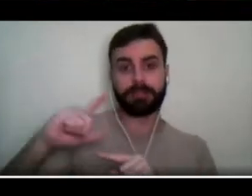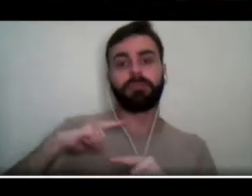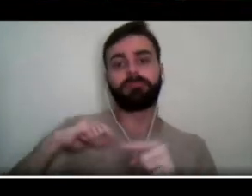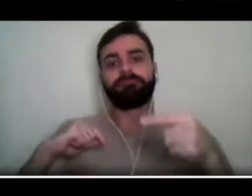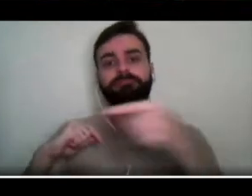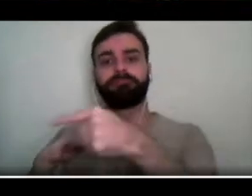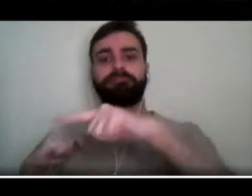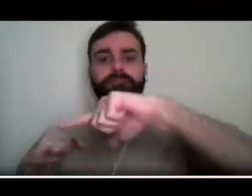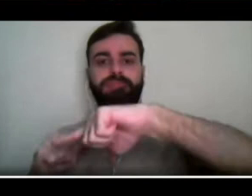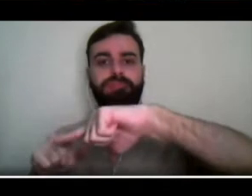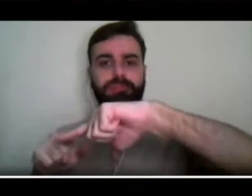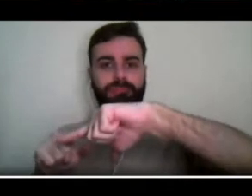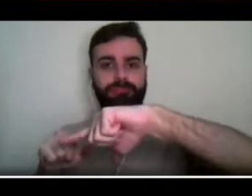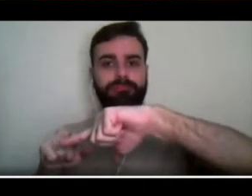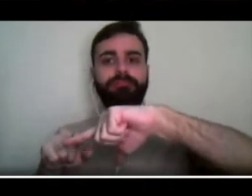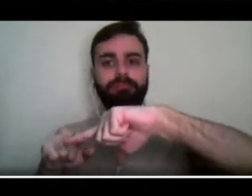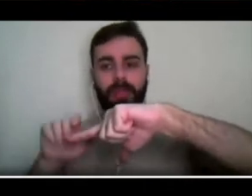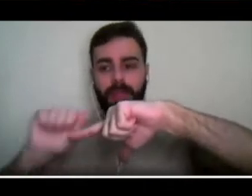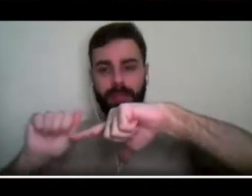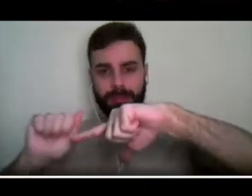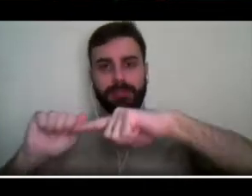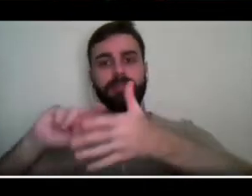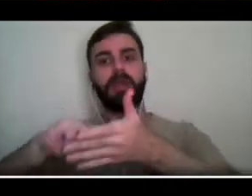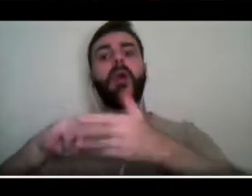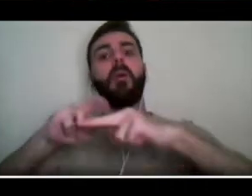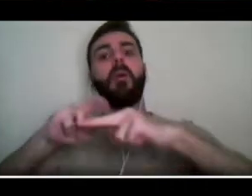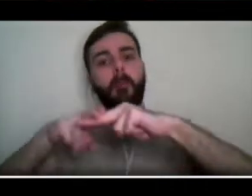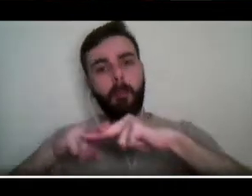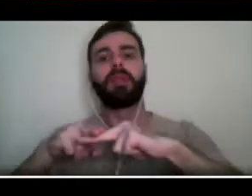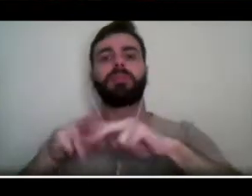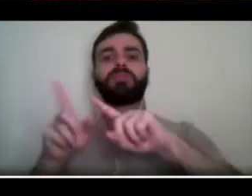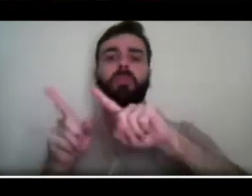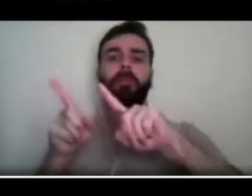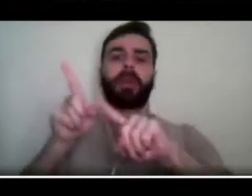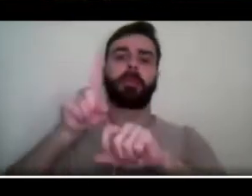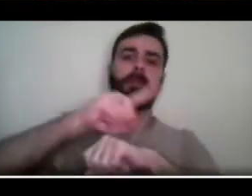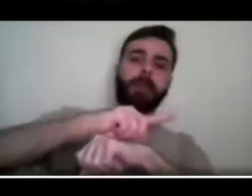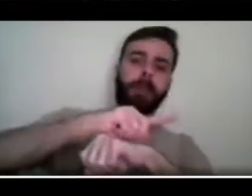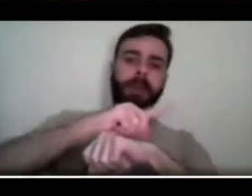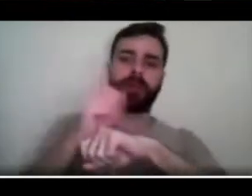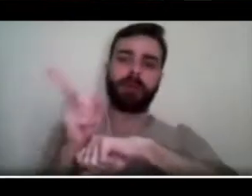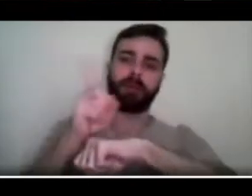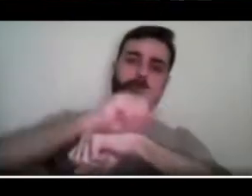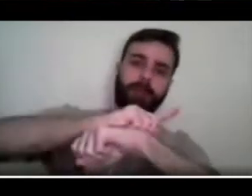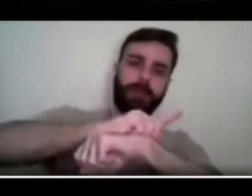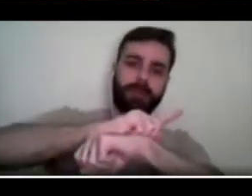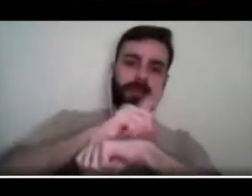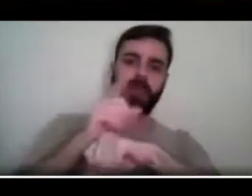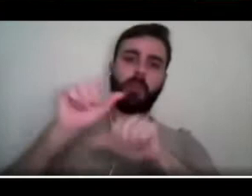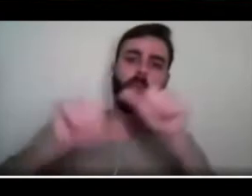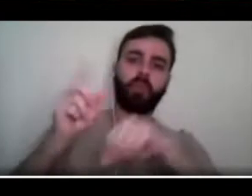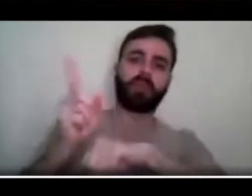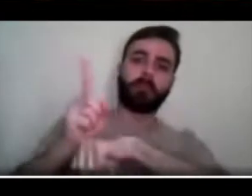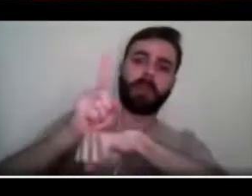e é responsável pela mudança de direção da velocidade. Certo?